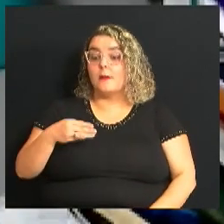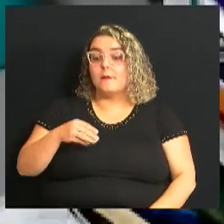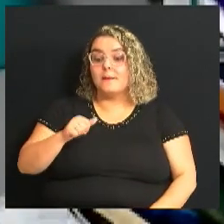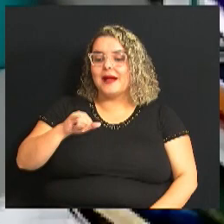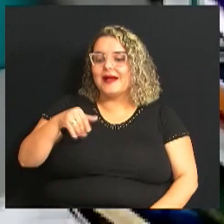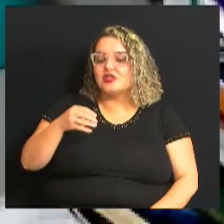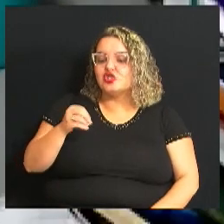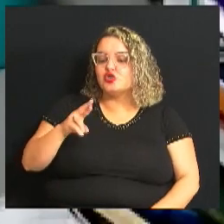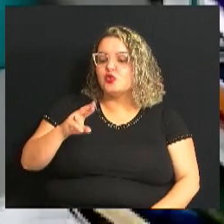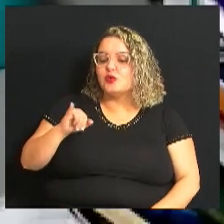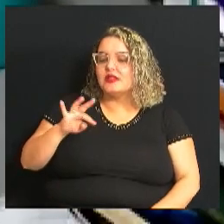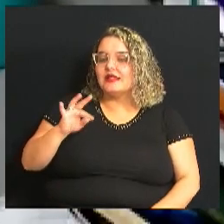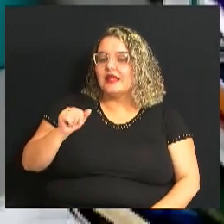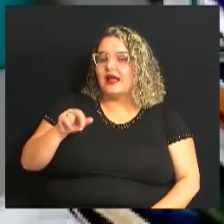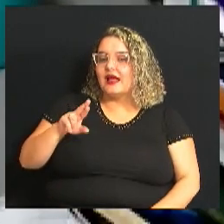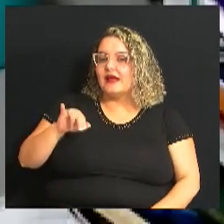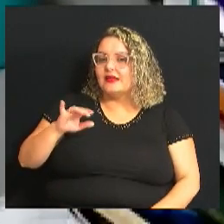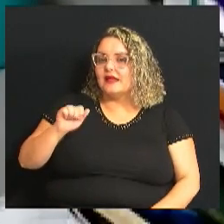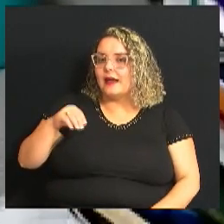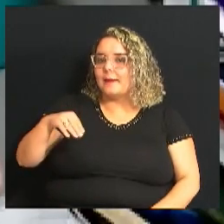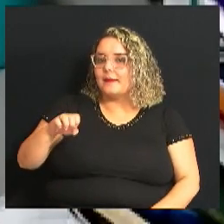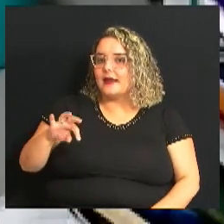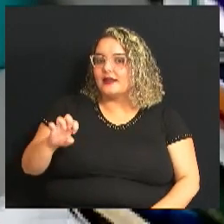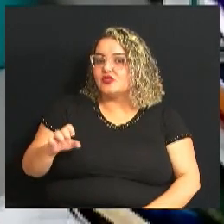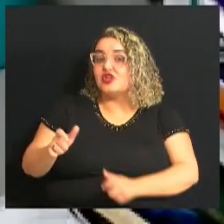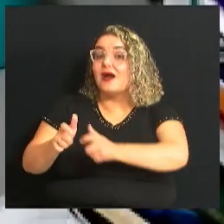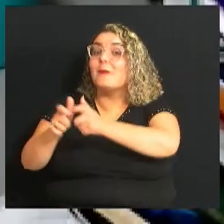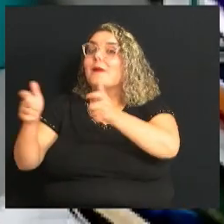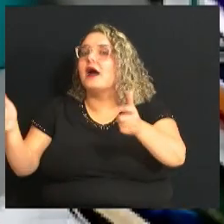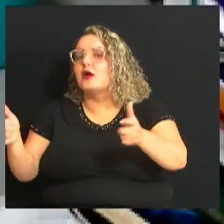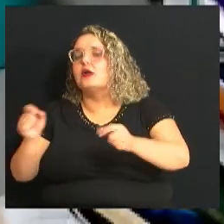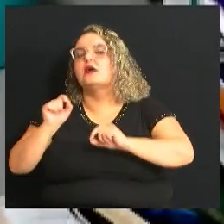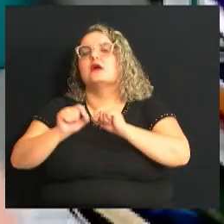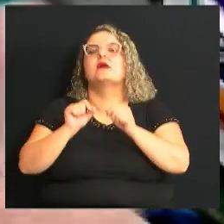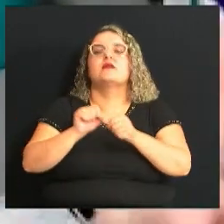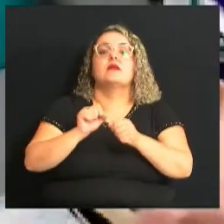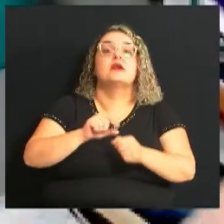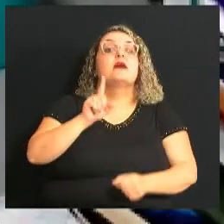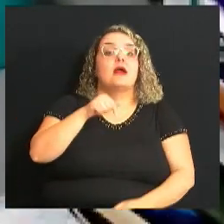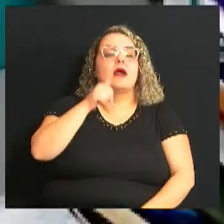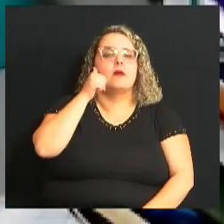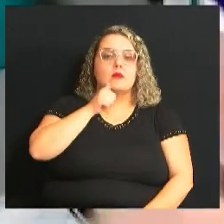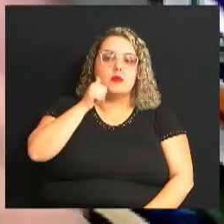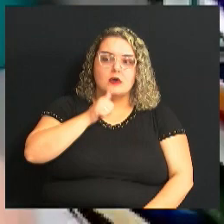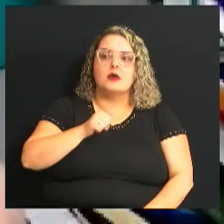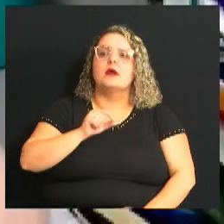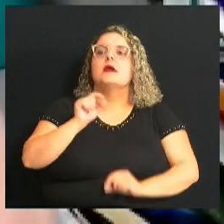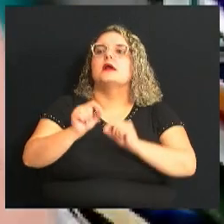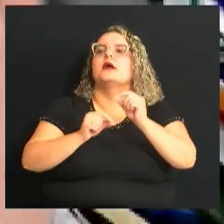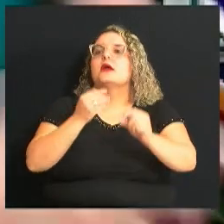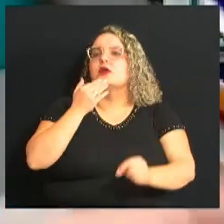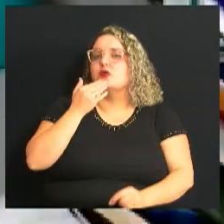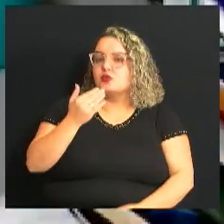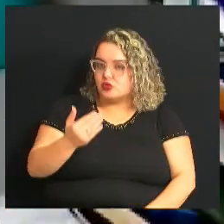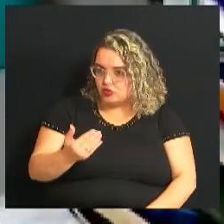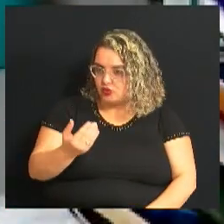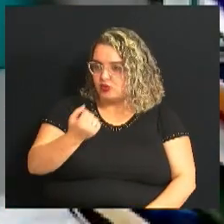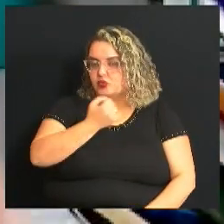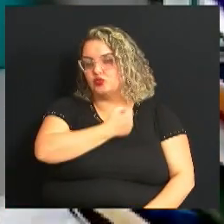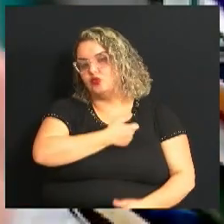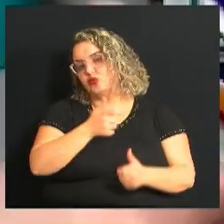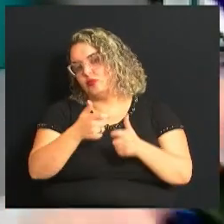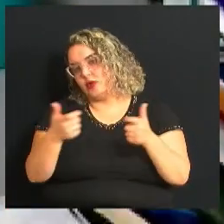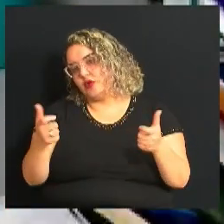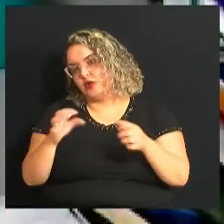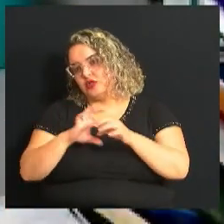majoritariamente, quem faz esse procedimento são as mulheres. Então, quem tinha que pedir um número maior de